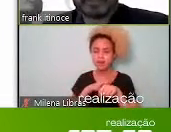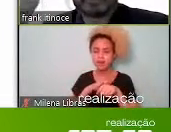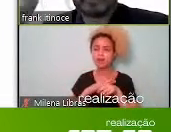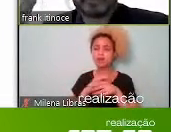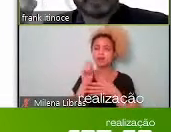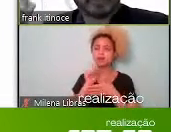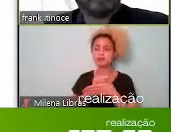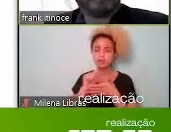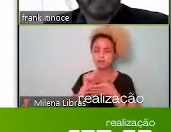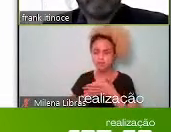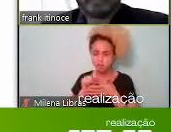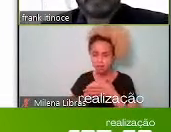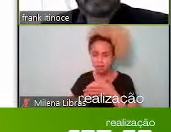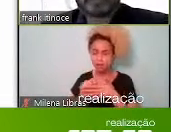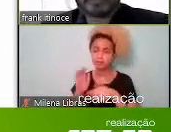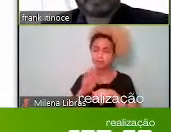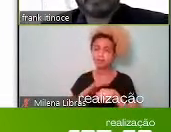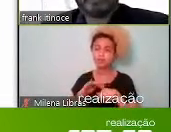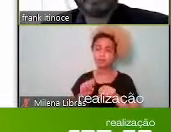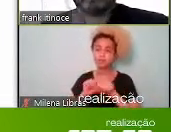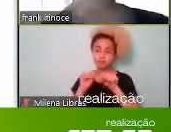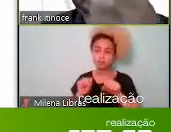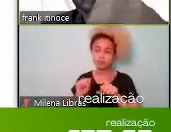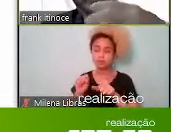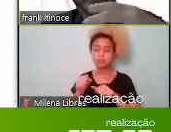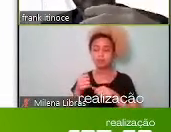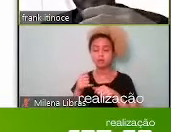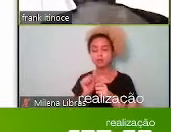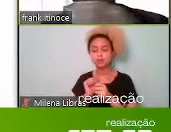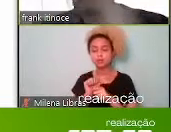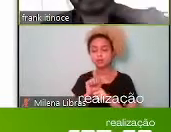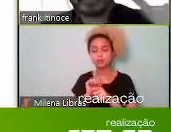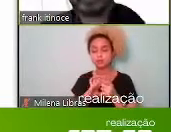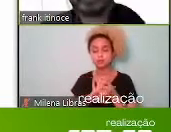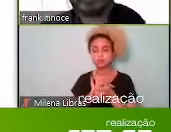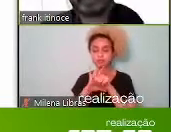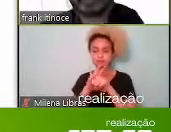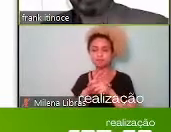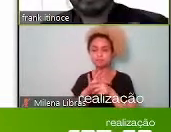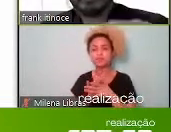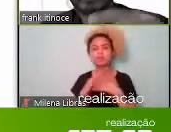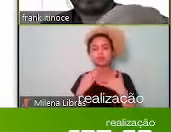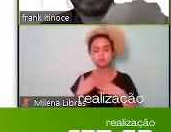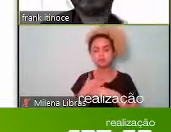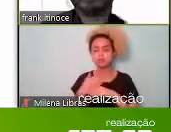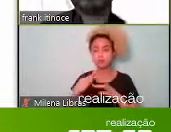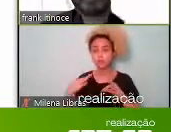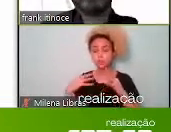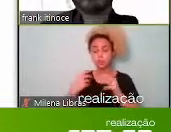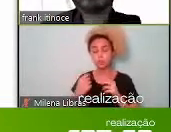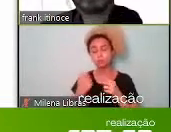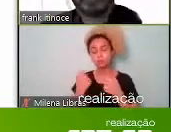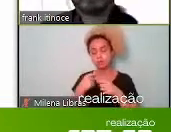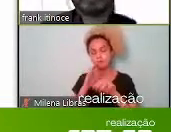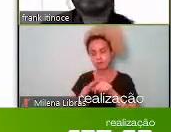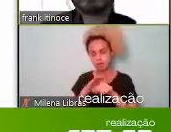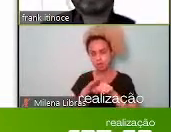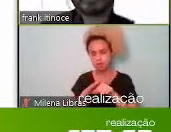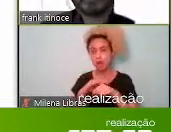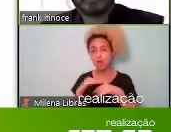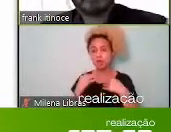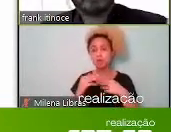os sistemas de proteção. E o que acontecia? Você entrava e todo mundo tinha que fazer projeto. Então, entrava um